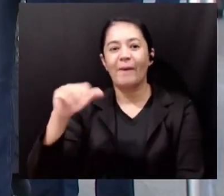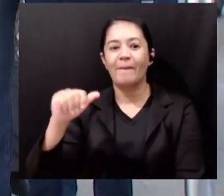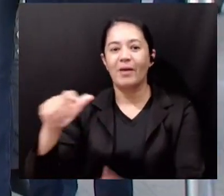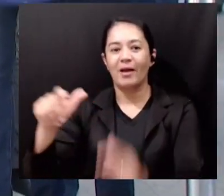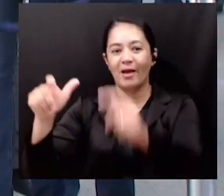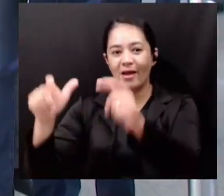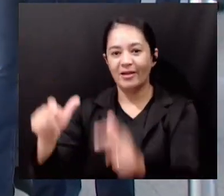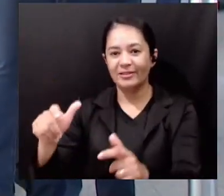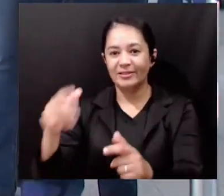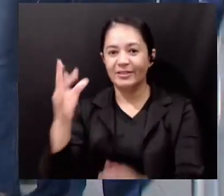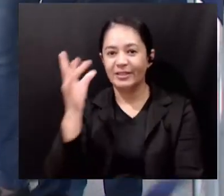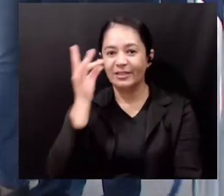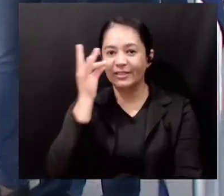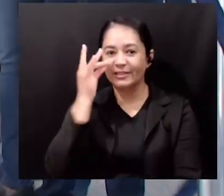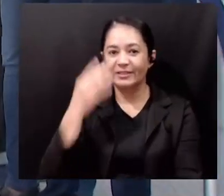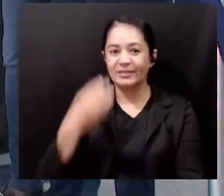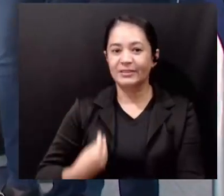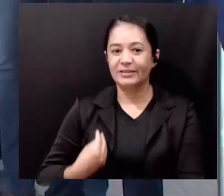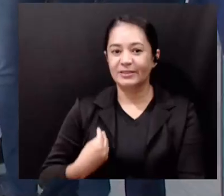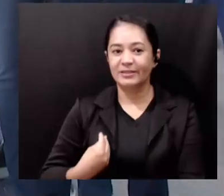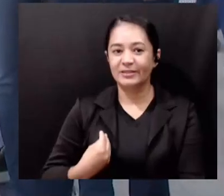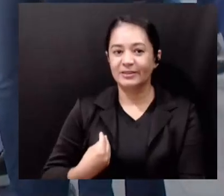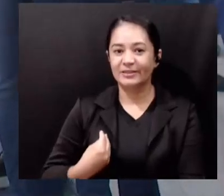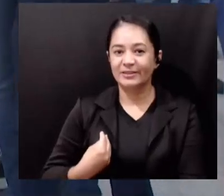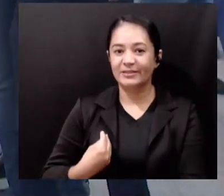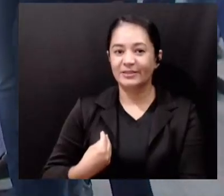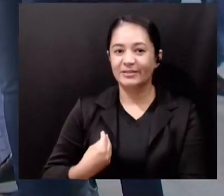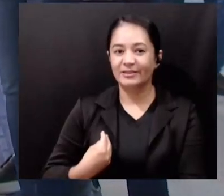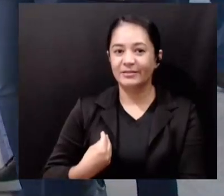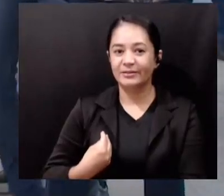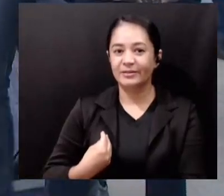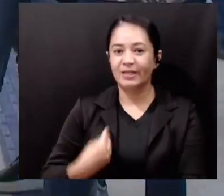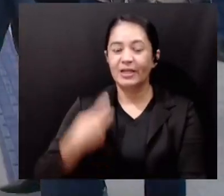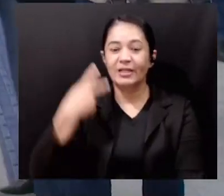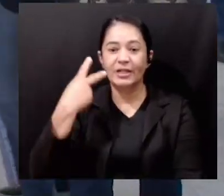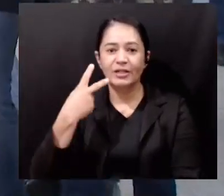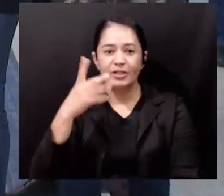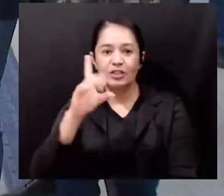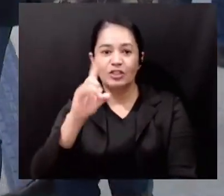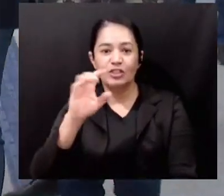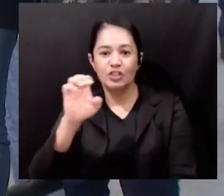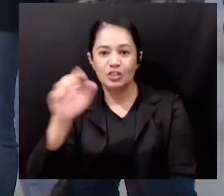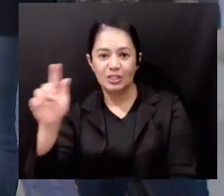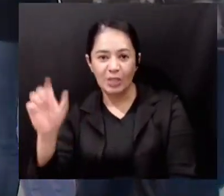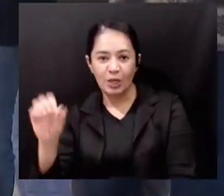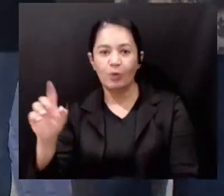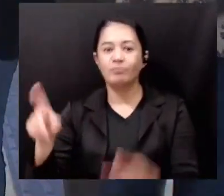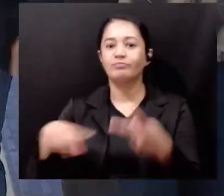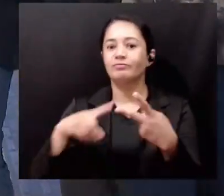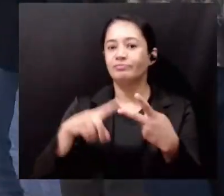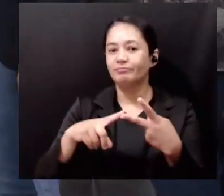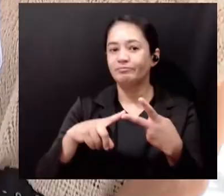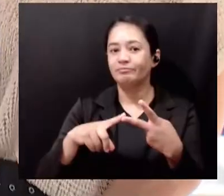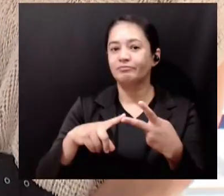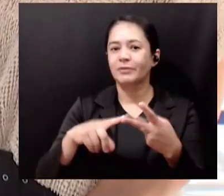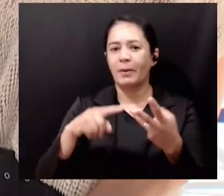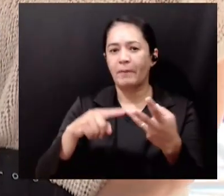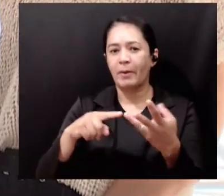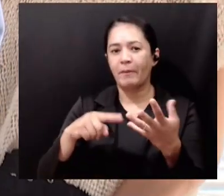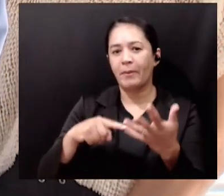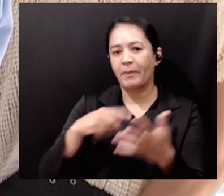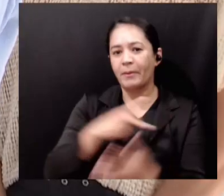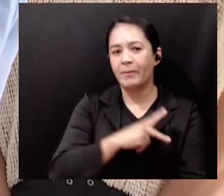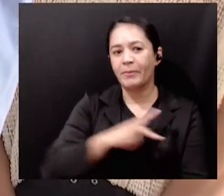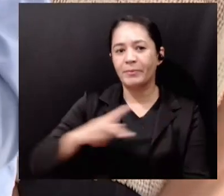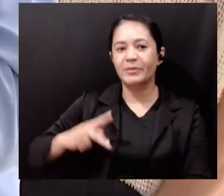os vereadores Edson Ribeiro, Igor Diego, Marrom Cunha, Nick Schneider e o presidente do